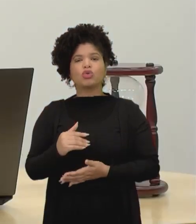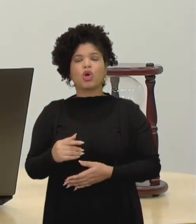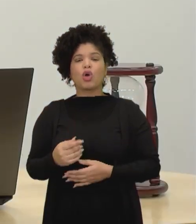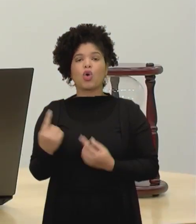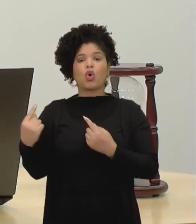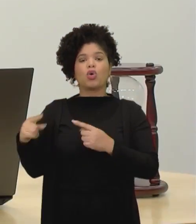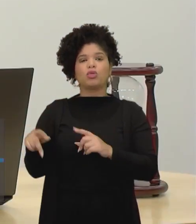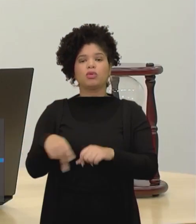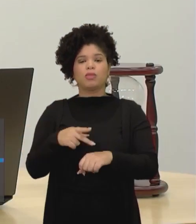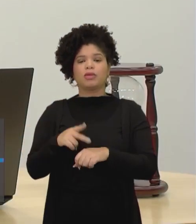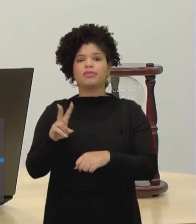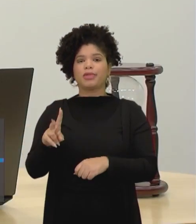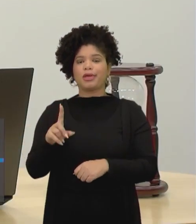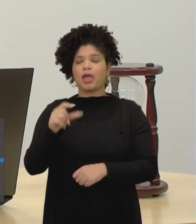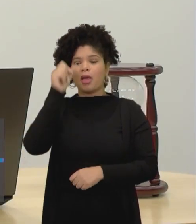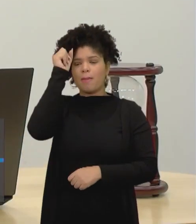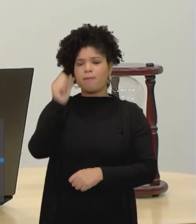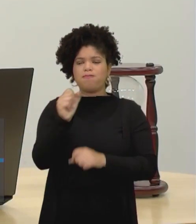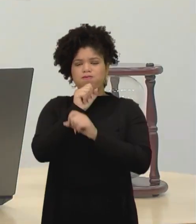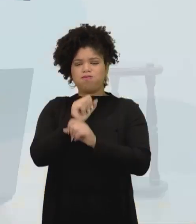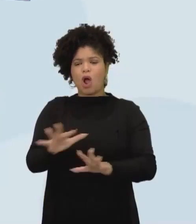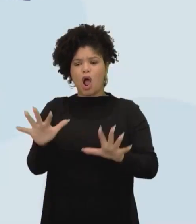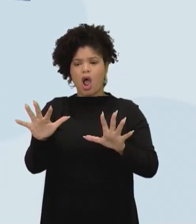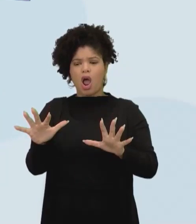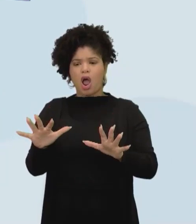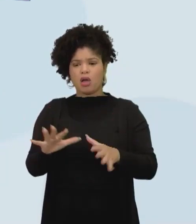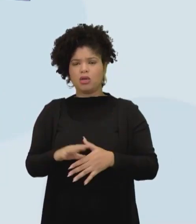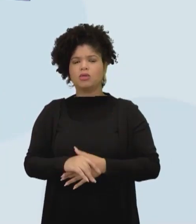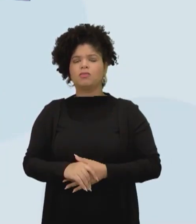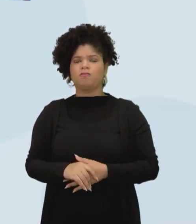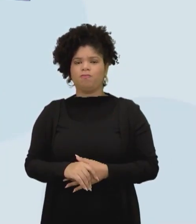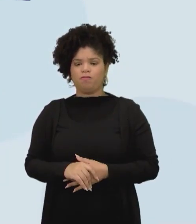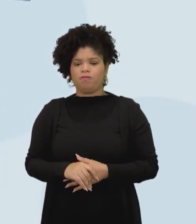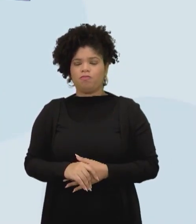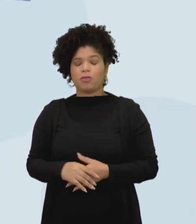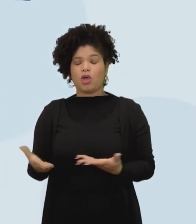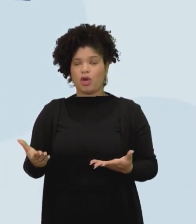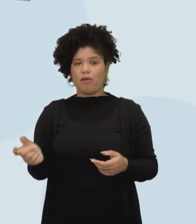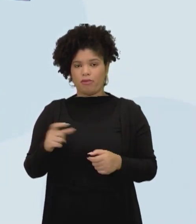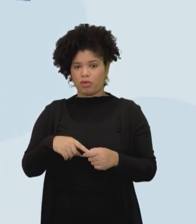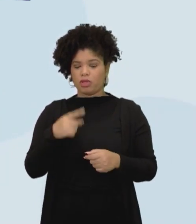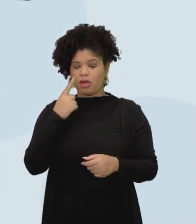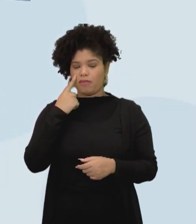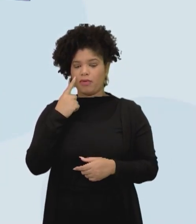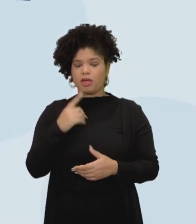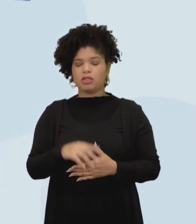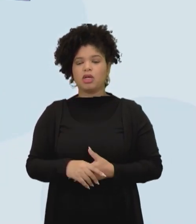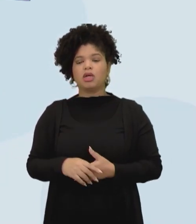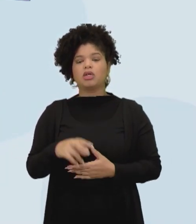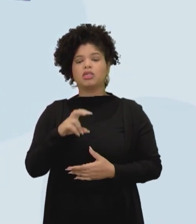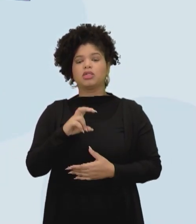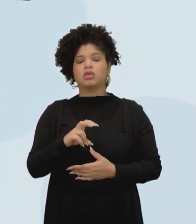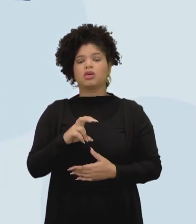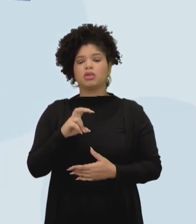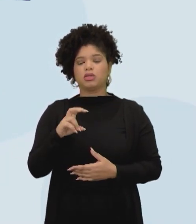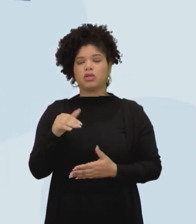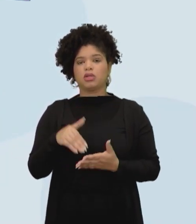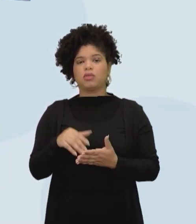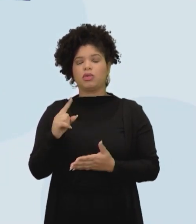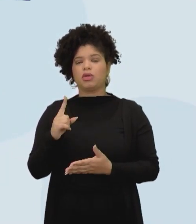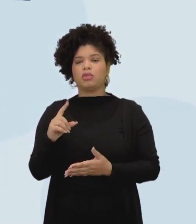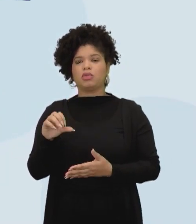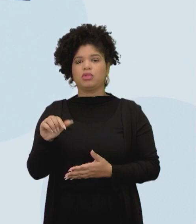contra o Vietnã, da bomba atômica, certo? Bom, voltando aqui, em 55 a 75, nós temos a